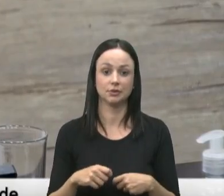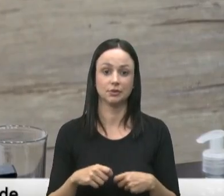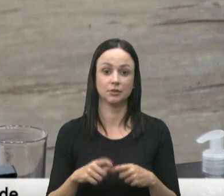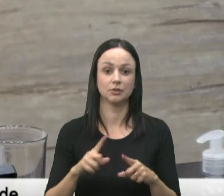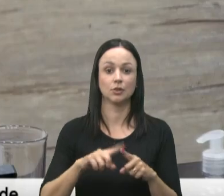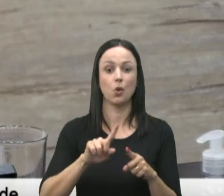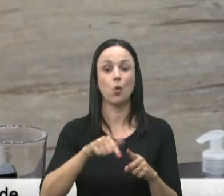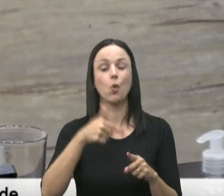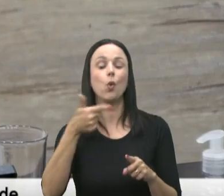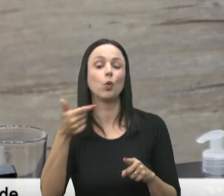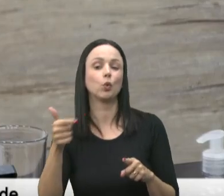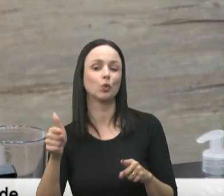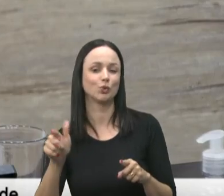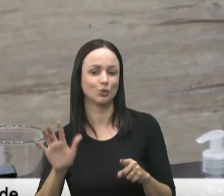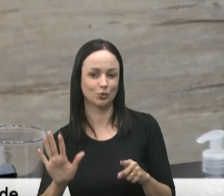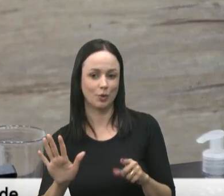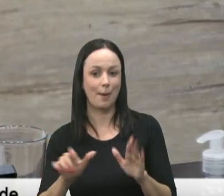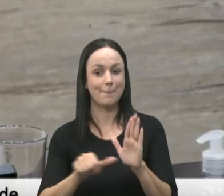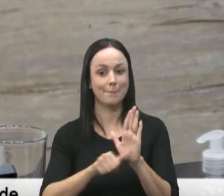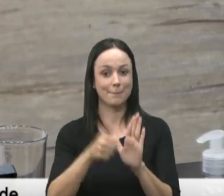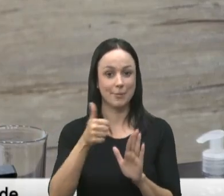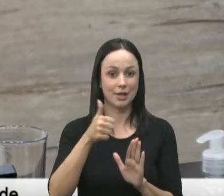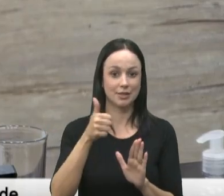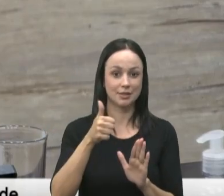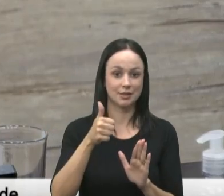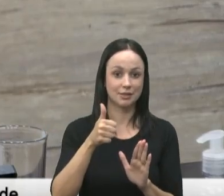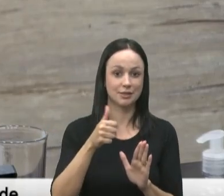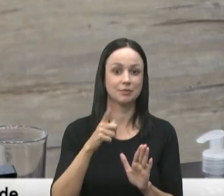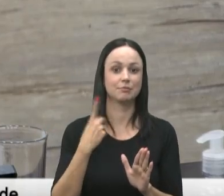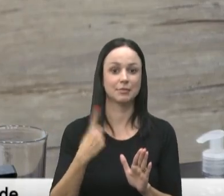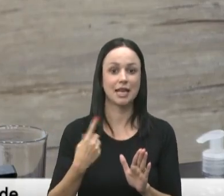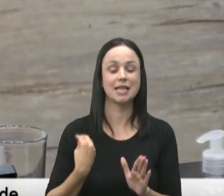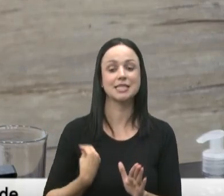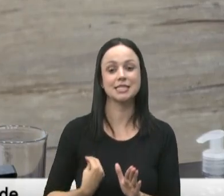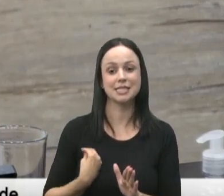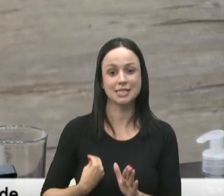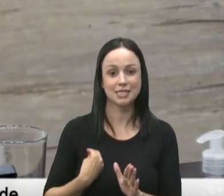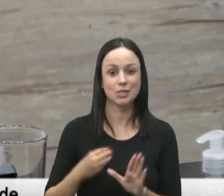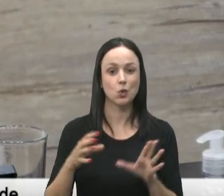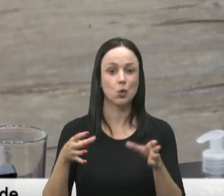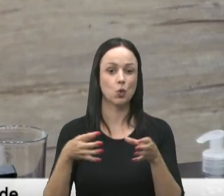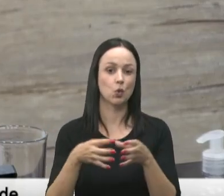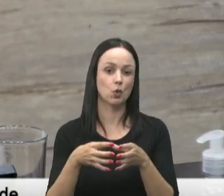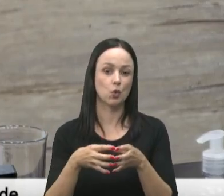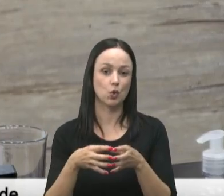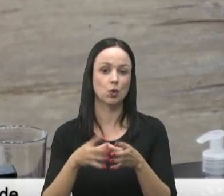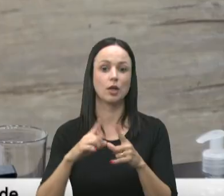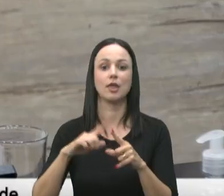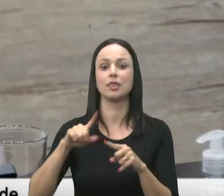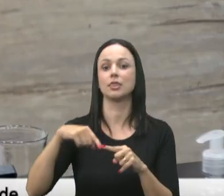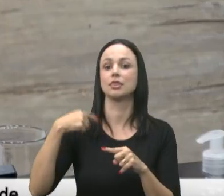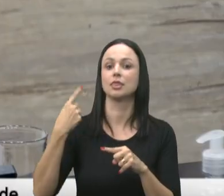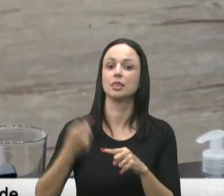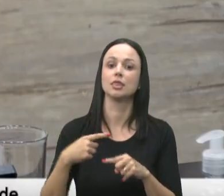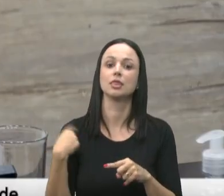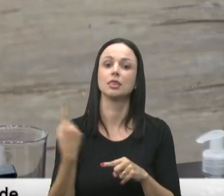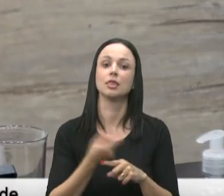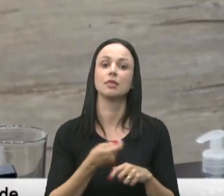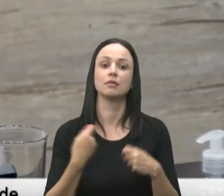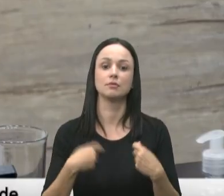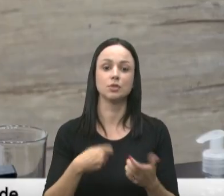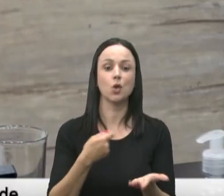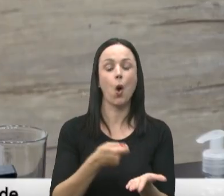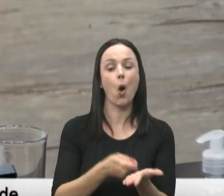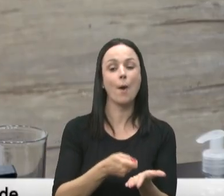outro passo. Porque primeiro nós precisamos existir enquanto grupo e depois nós precisamos cobrar as